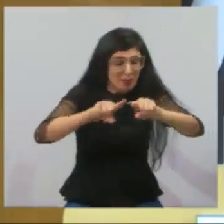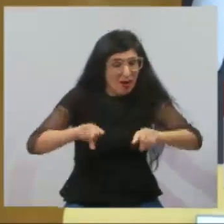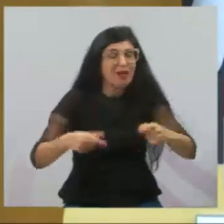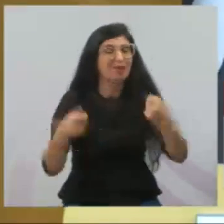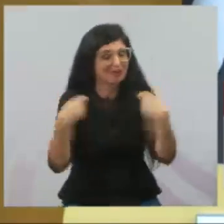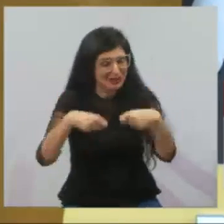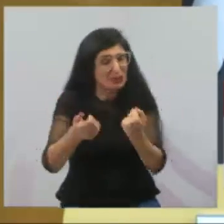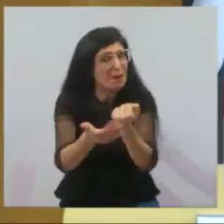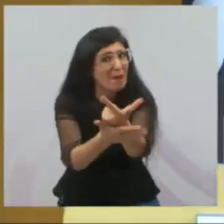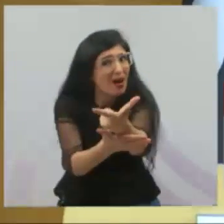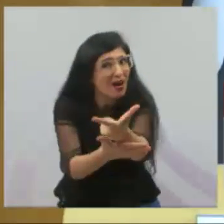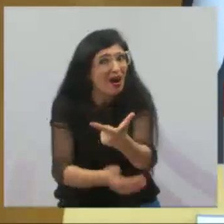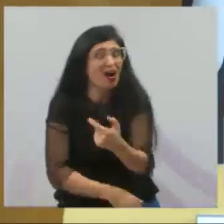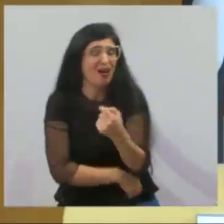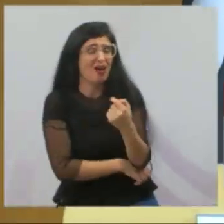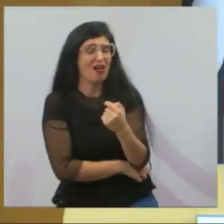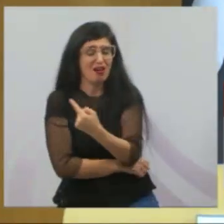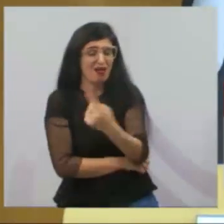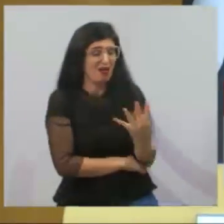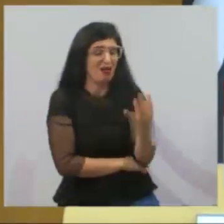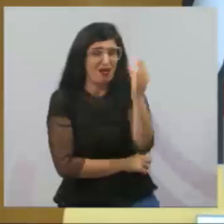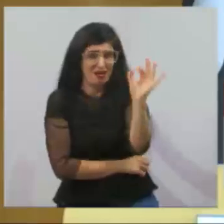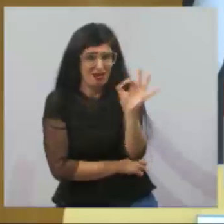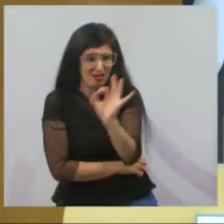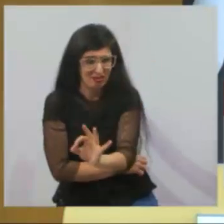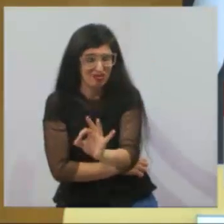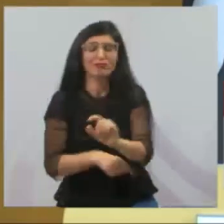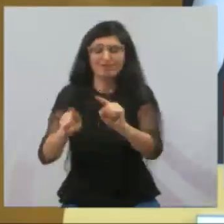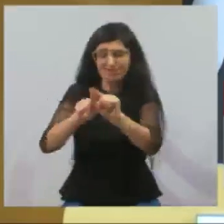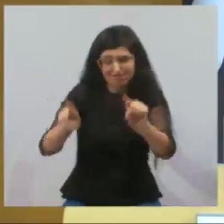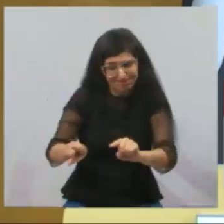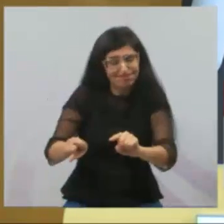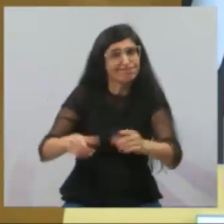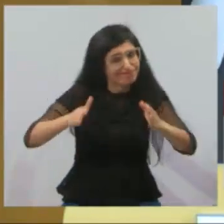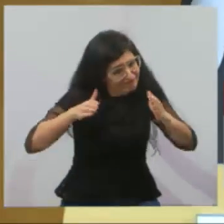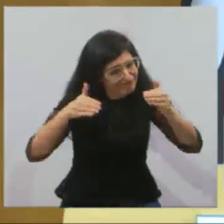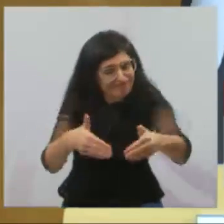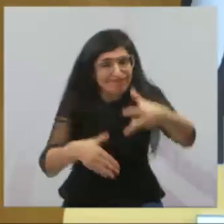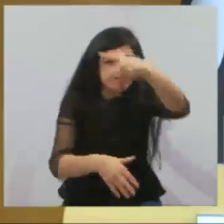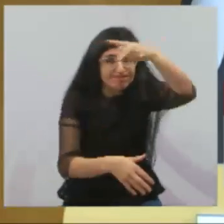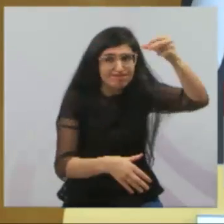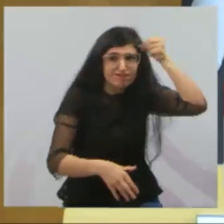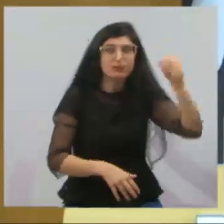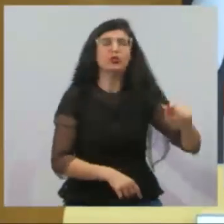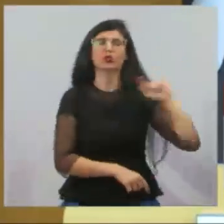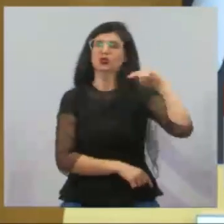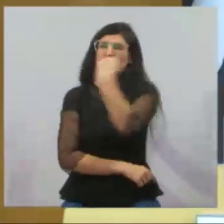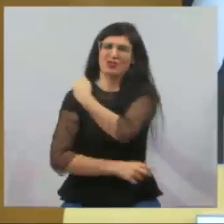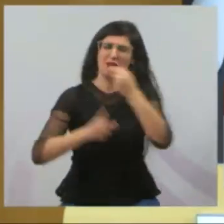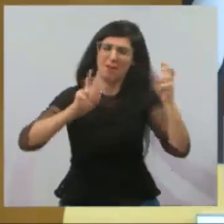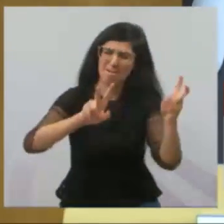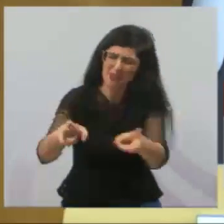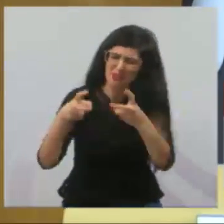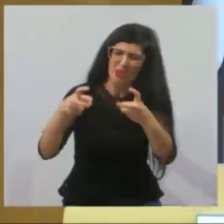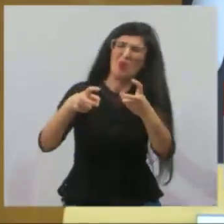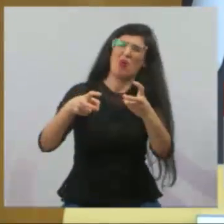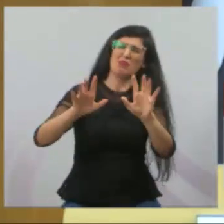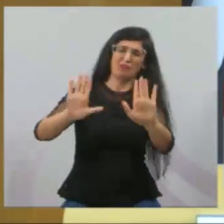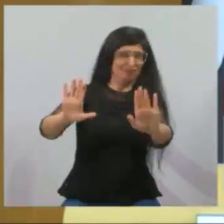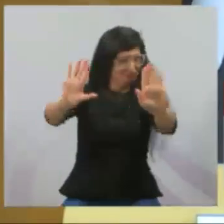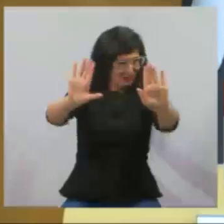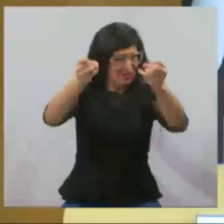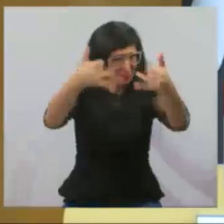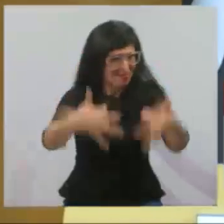de serviço de funcionalismo público. A gente vê, gente, o que eu fico mais triste